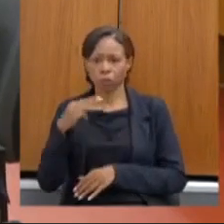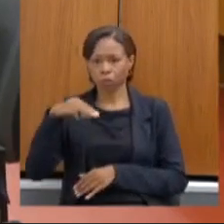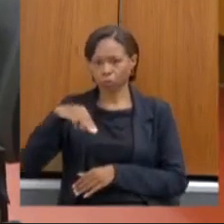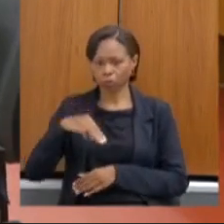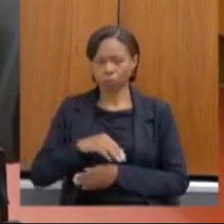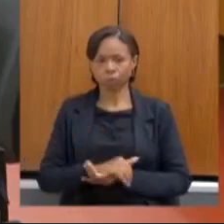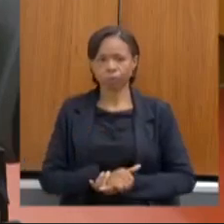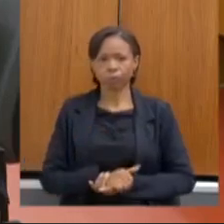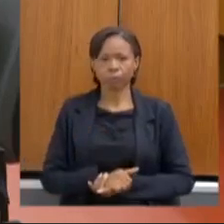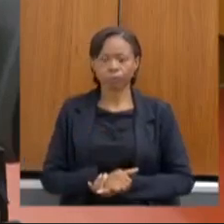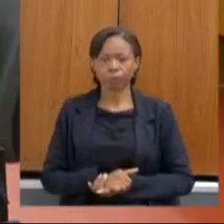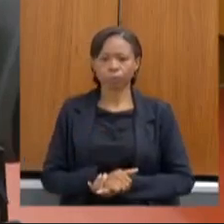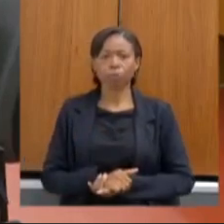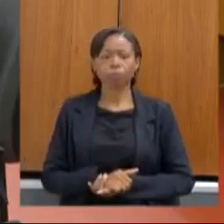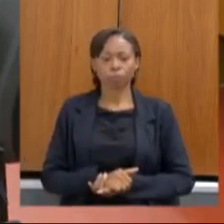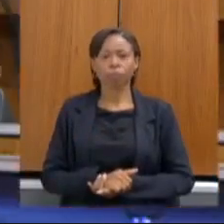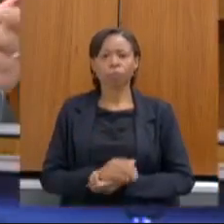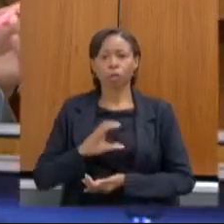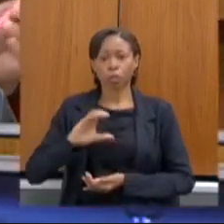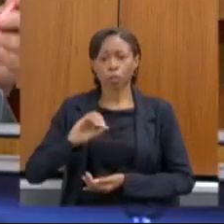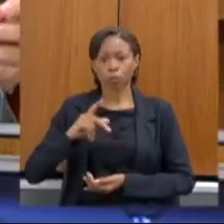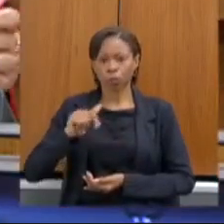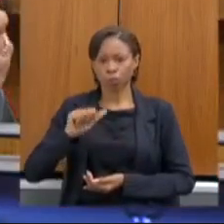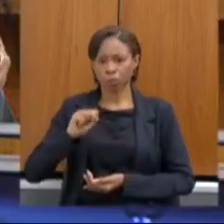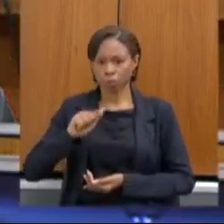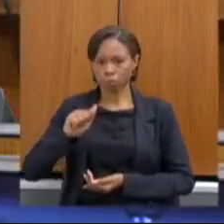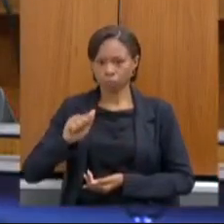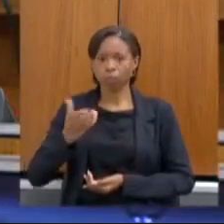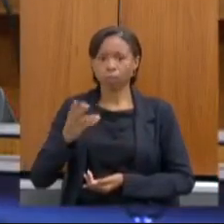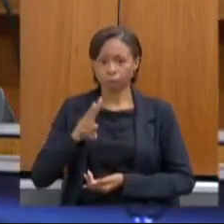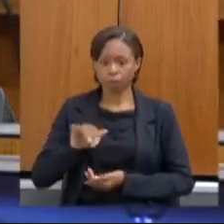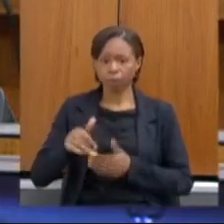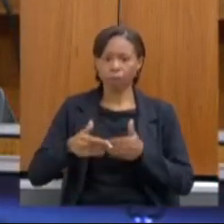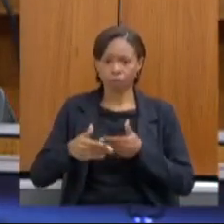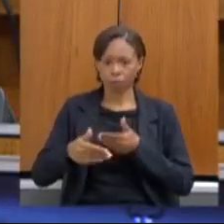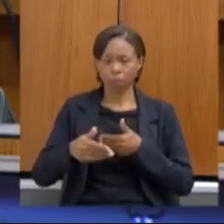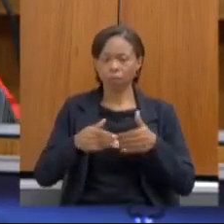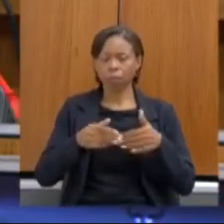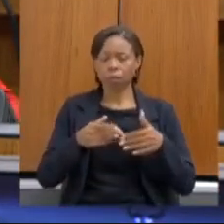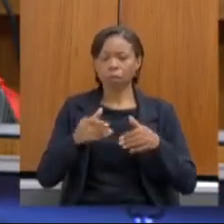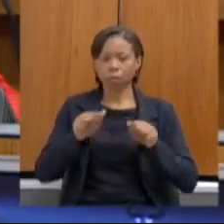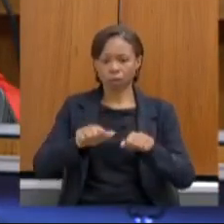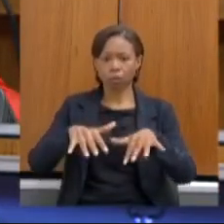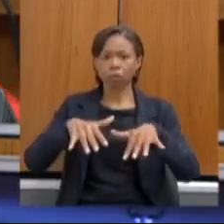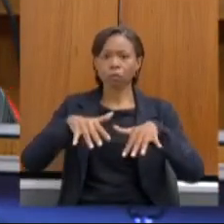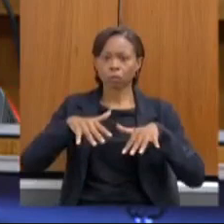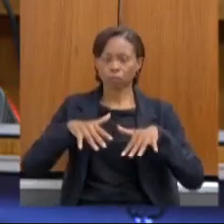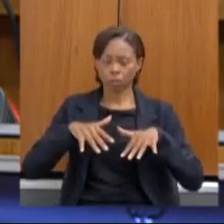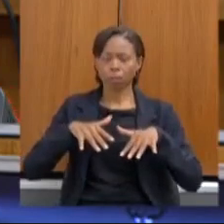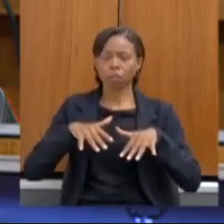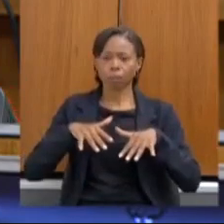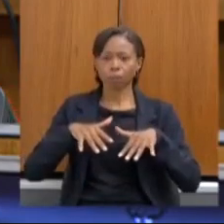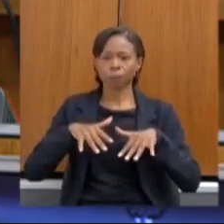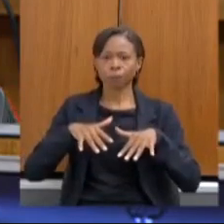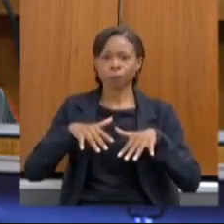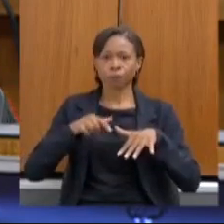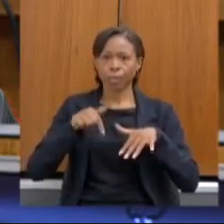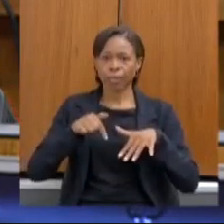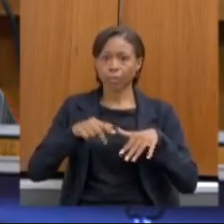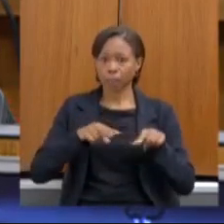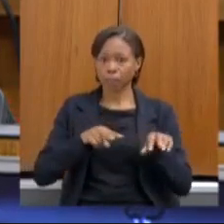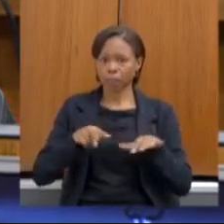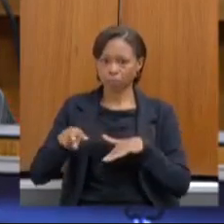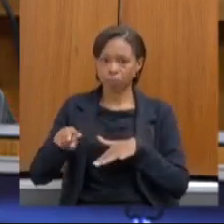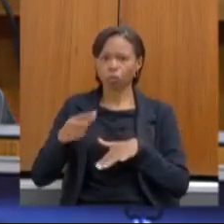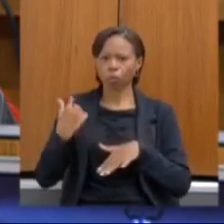de considerações finais a questão da Copasa nós teremos audiência pública essa semana na comissão de administração pública Onde